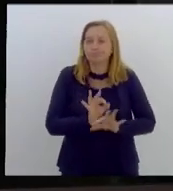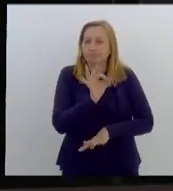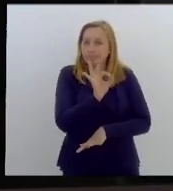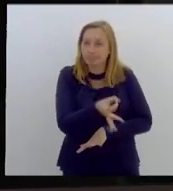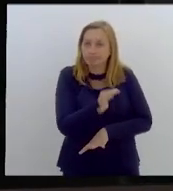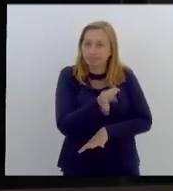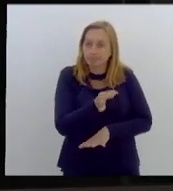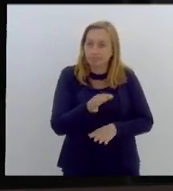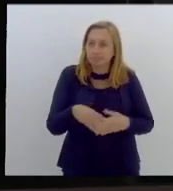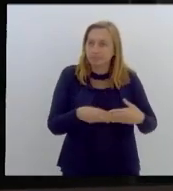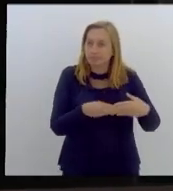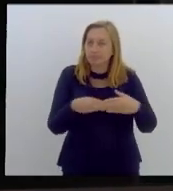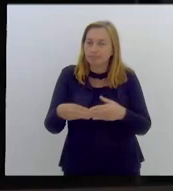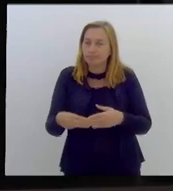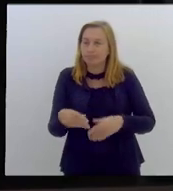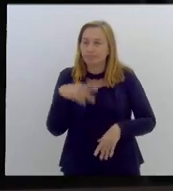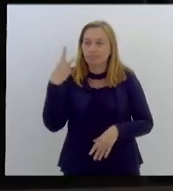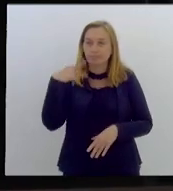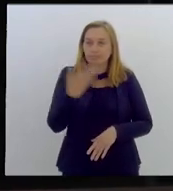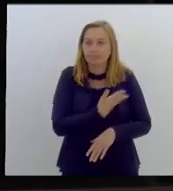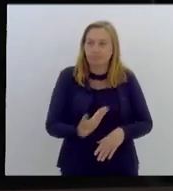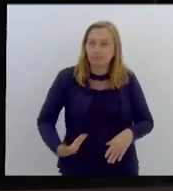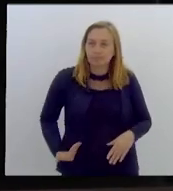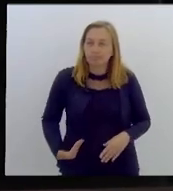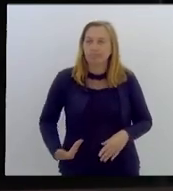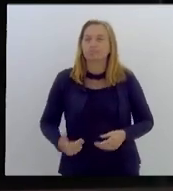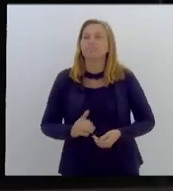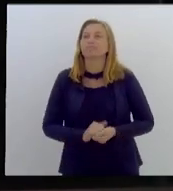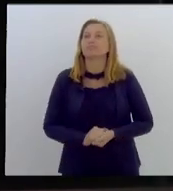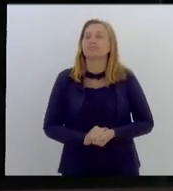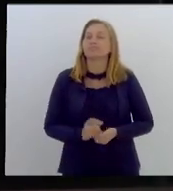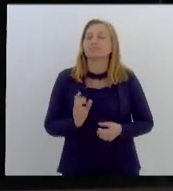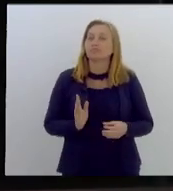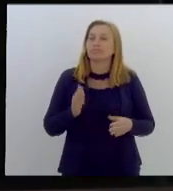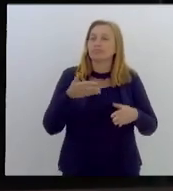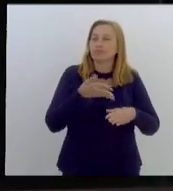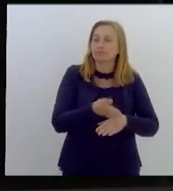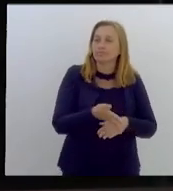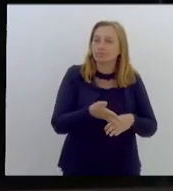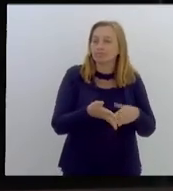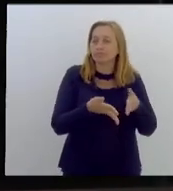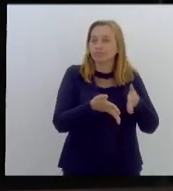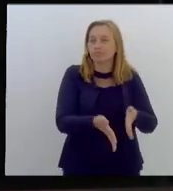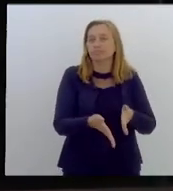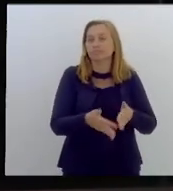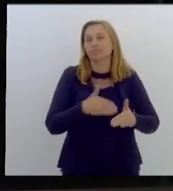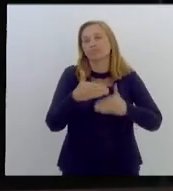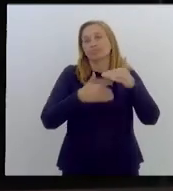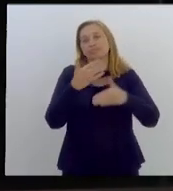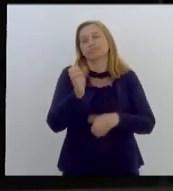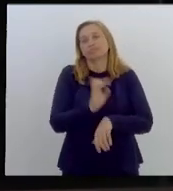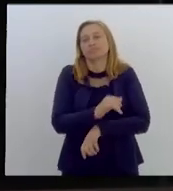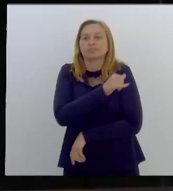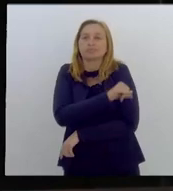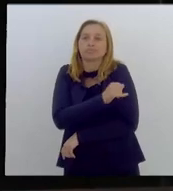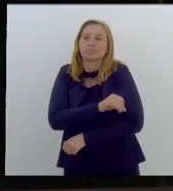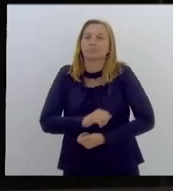para conduzir as políticas públicas voltadas para o desenvolvimento do Estado do Rio de